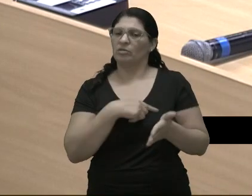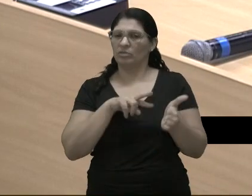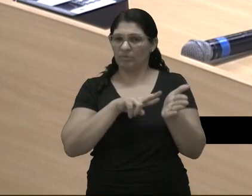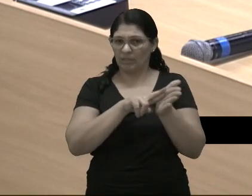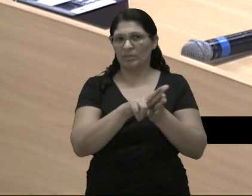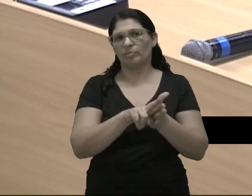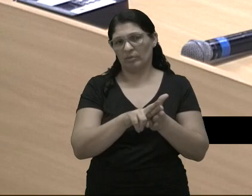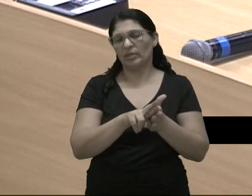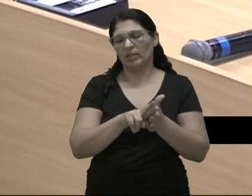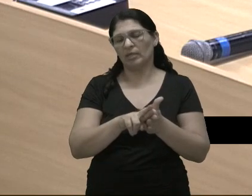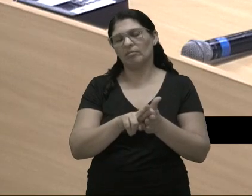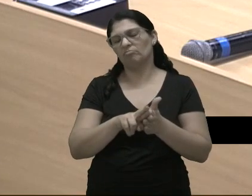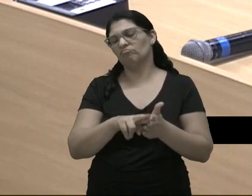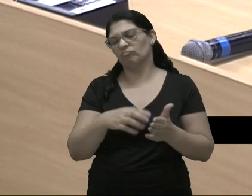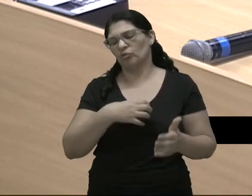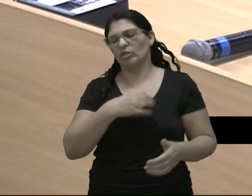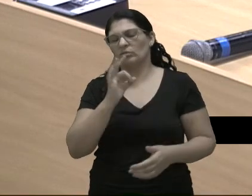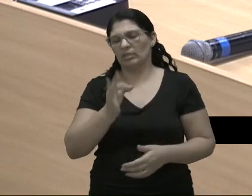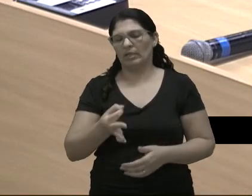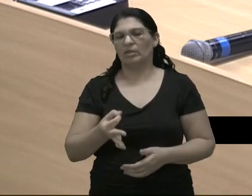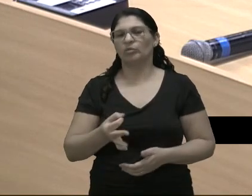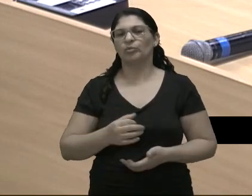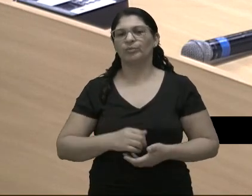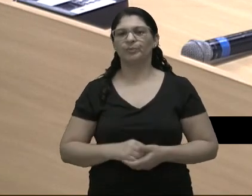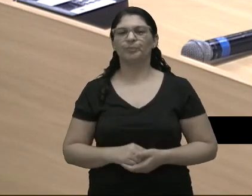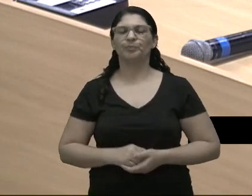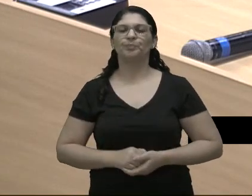senhor dos modos corretos.